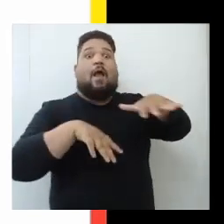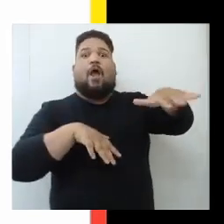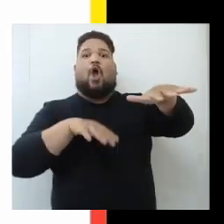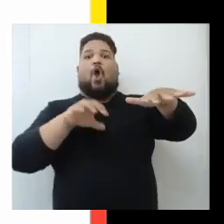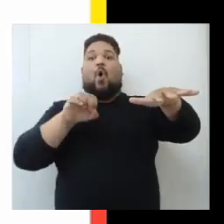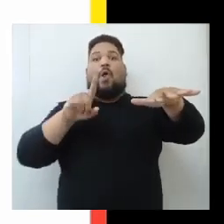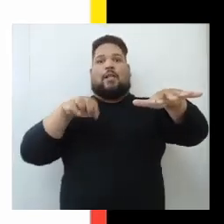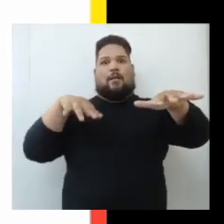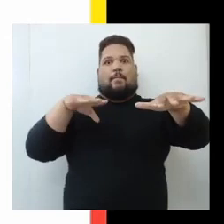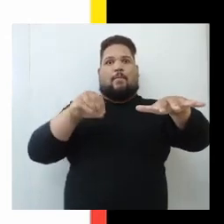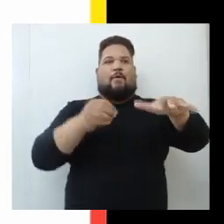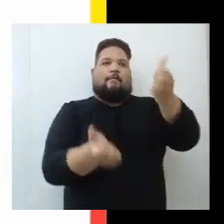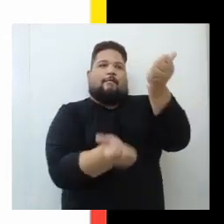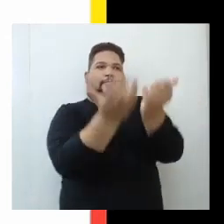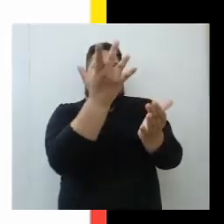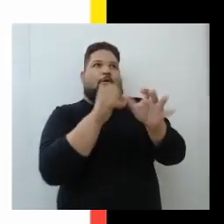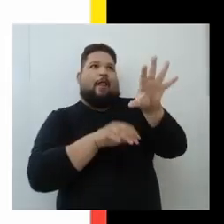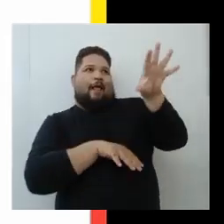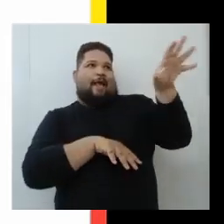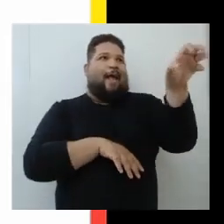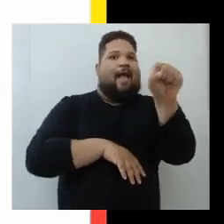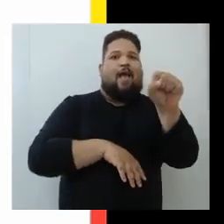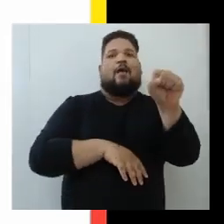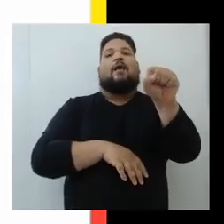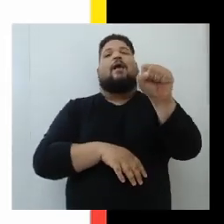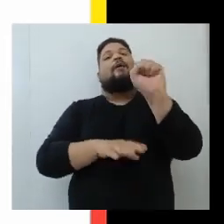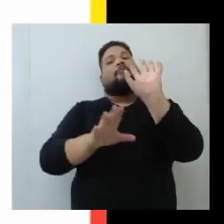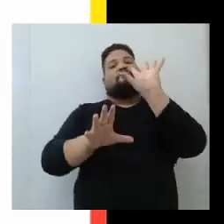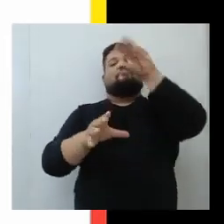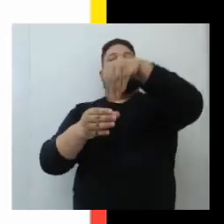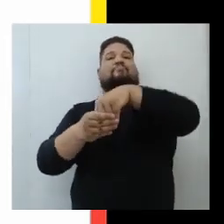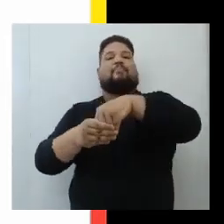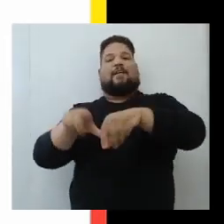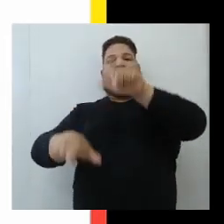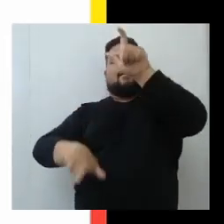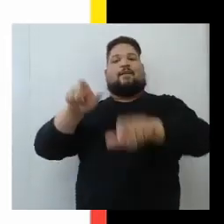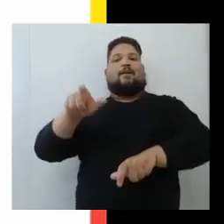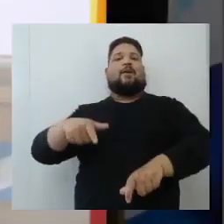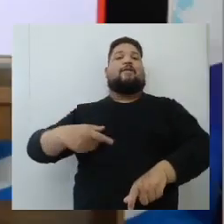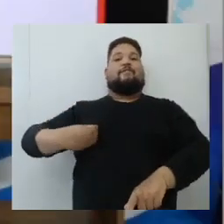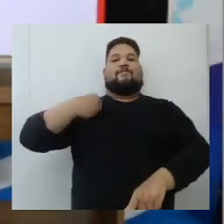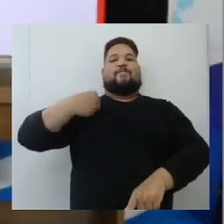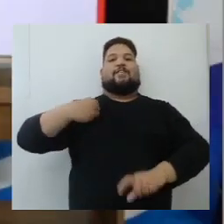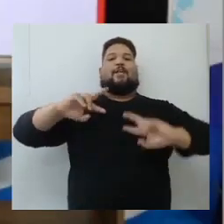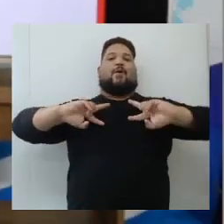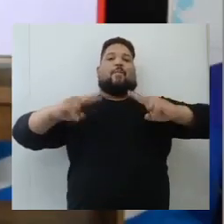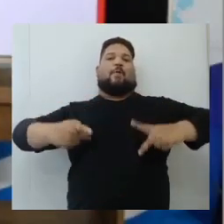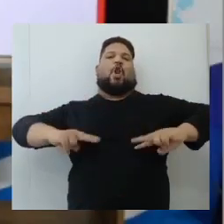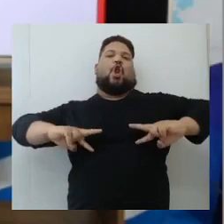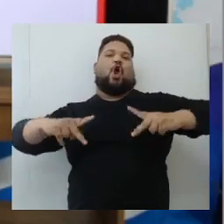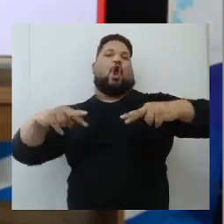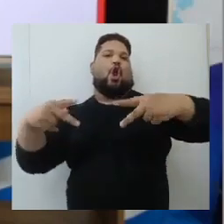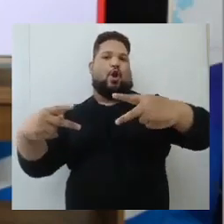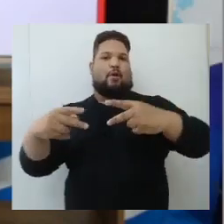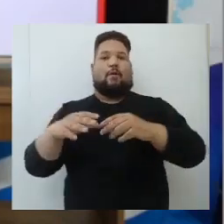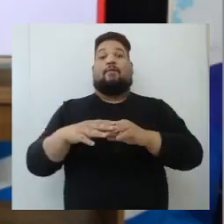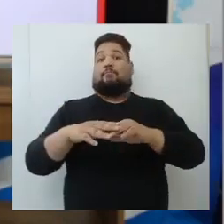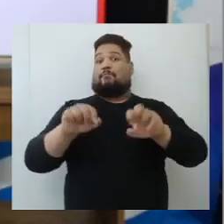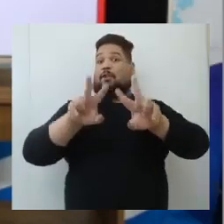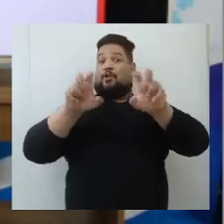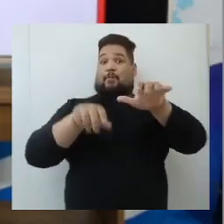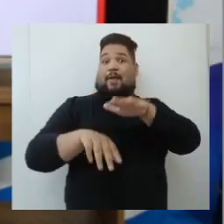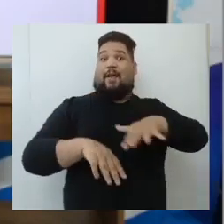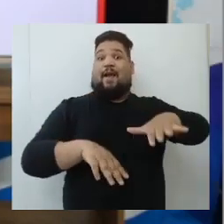fogo para dar vida à raça humana. Então, dentro dessa questão